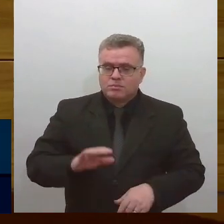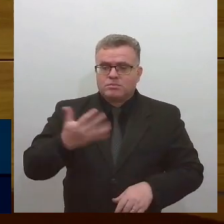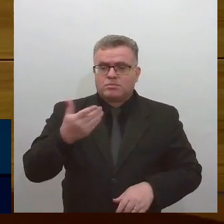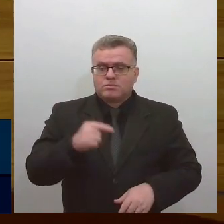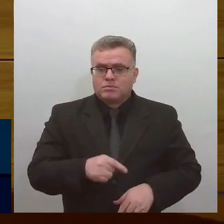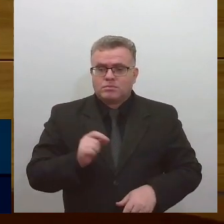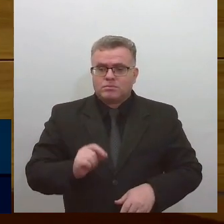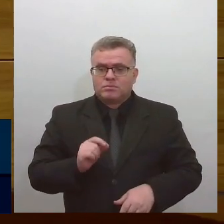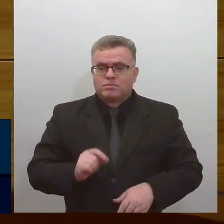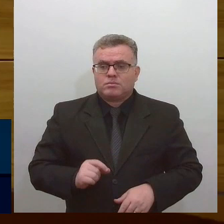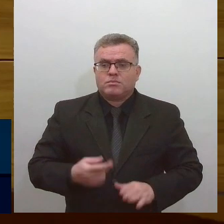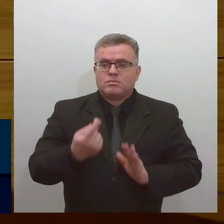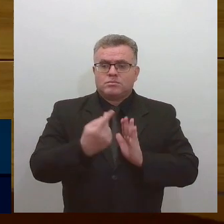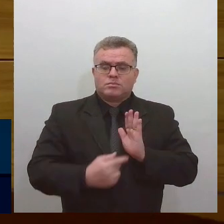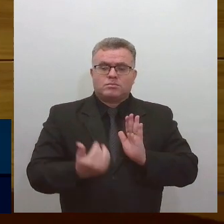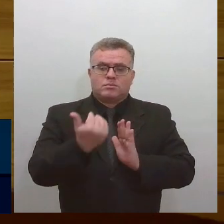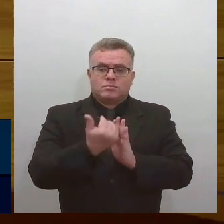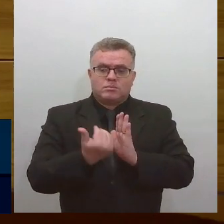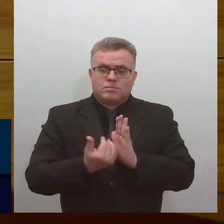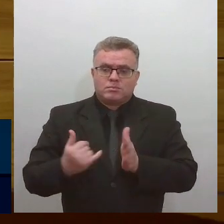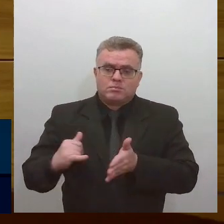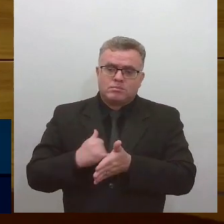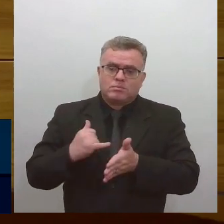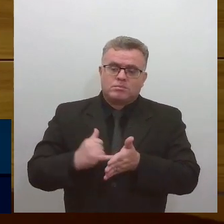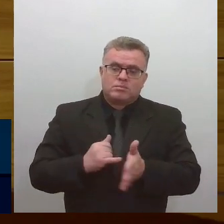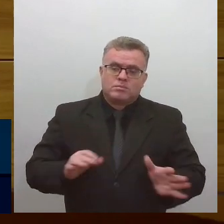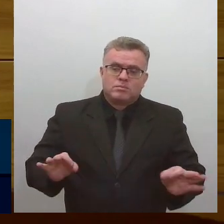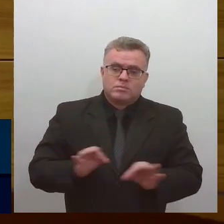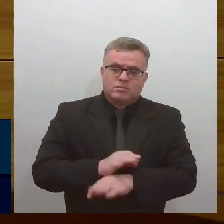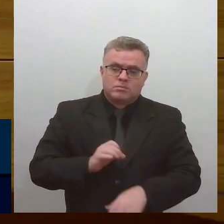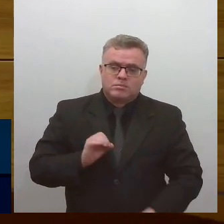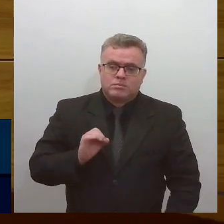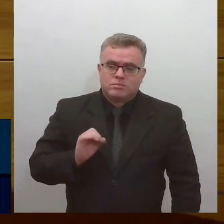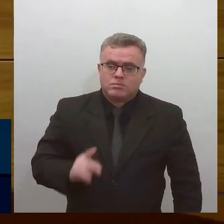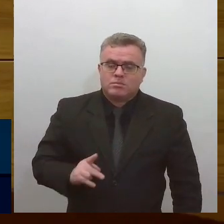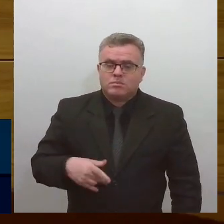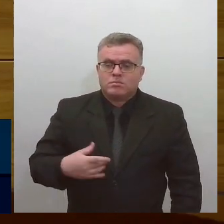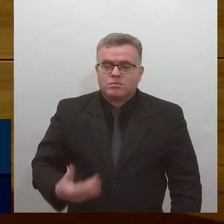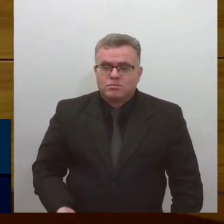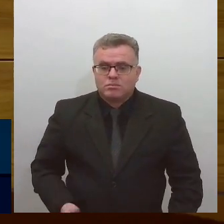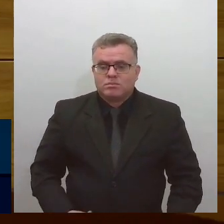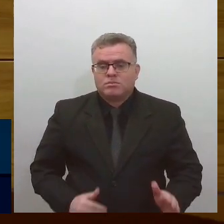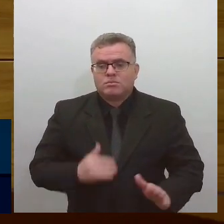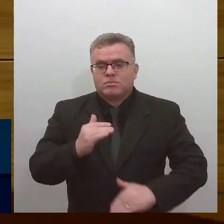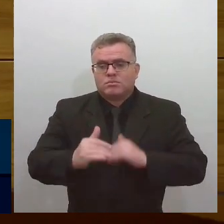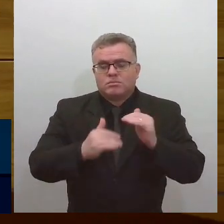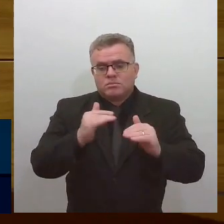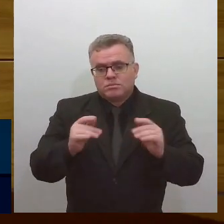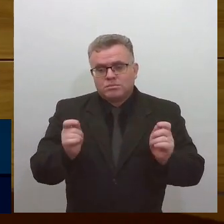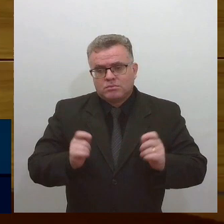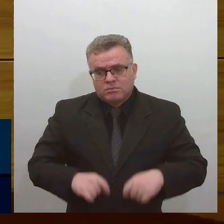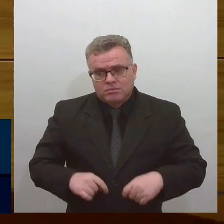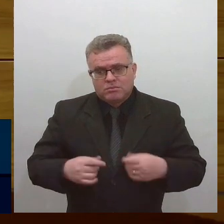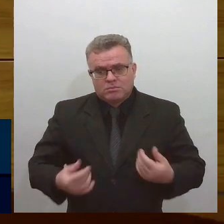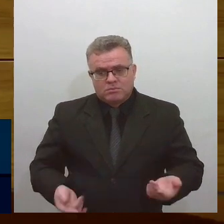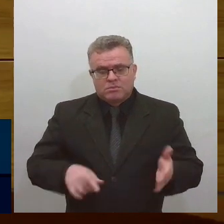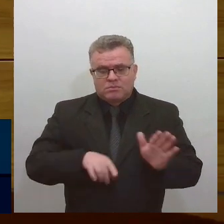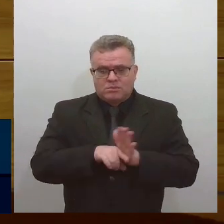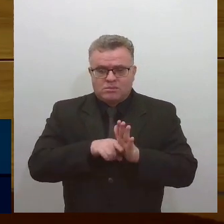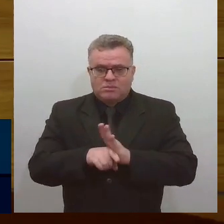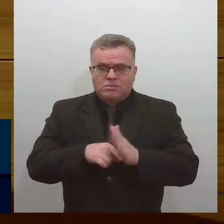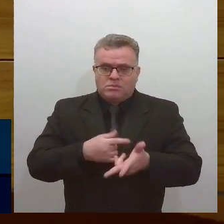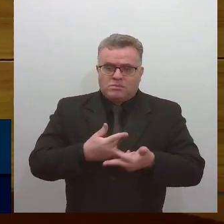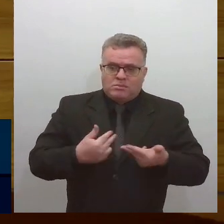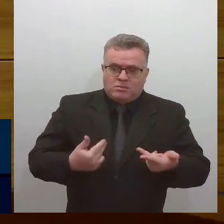sendo contratado pelo denit então o cronograma e o rito burocrático a gente está avançando com ele mas tem